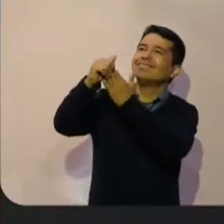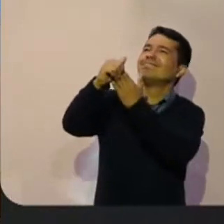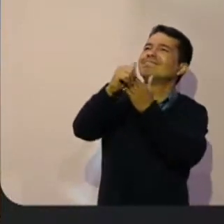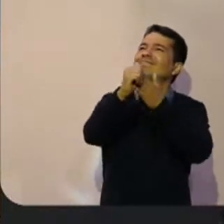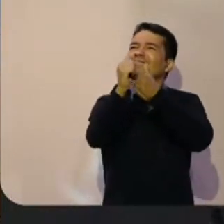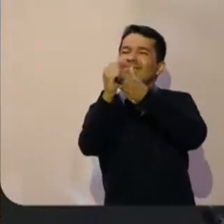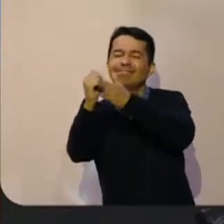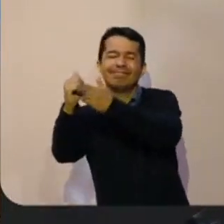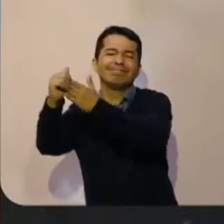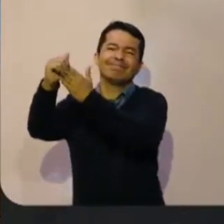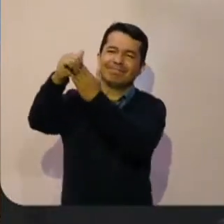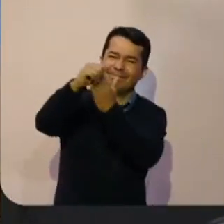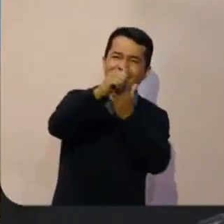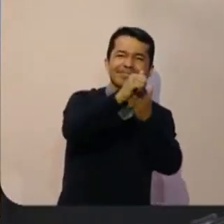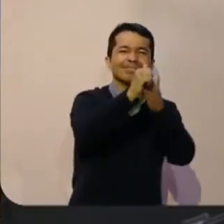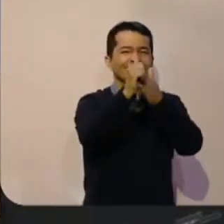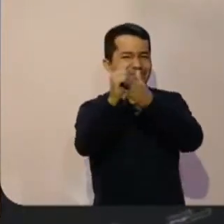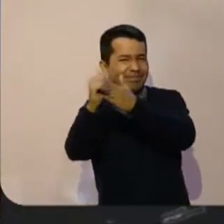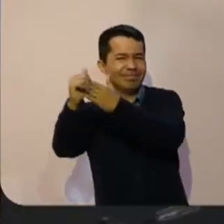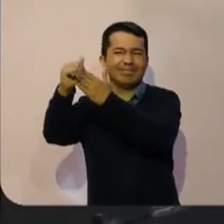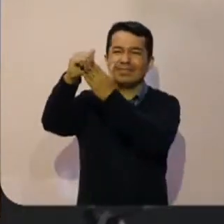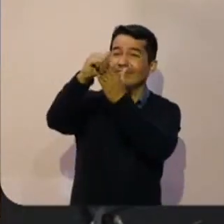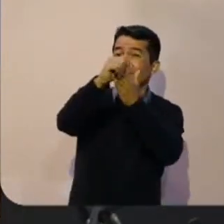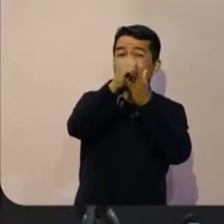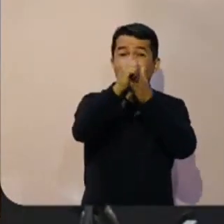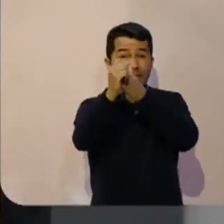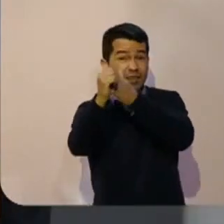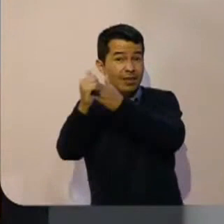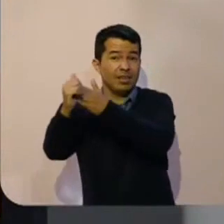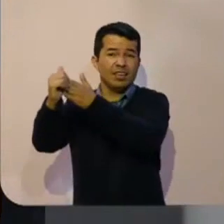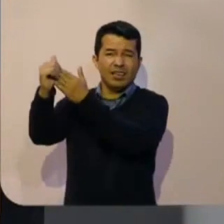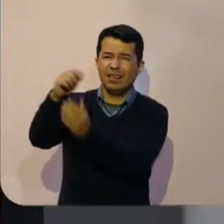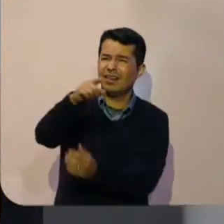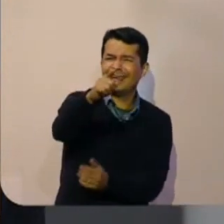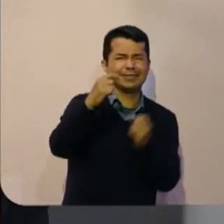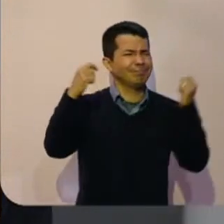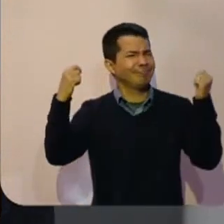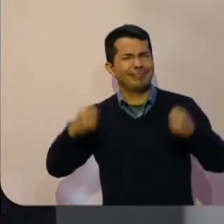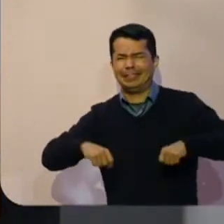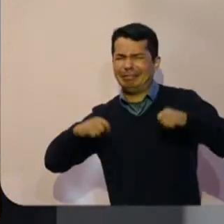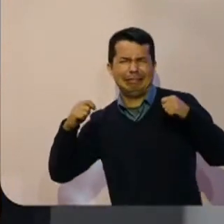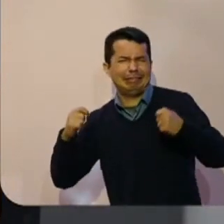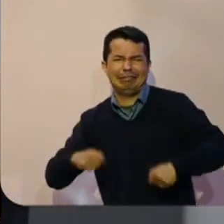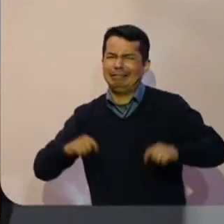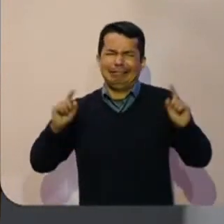ela te sustentará. Não temas,